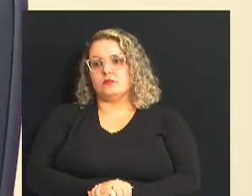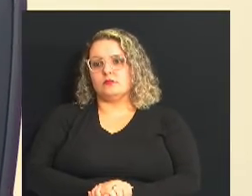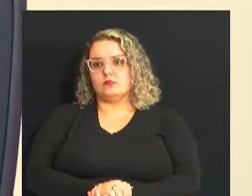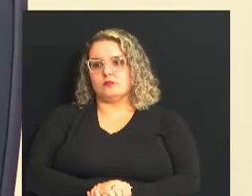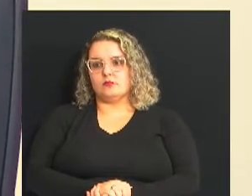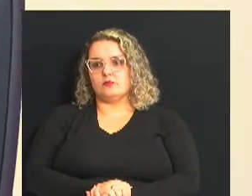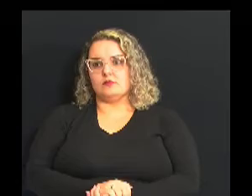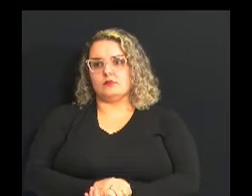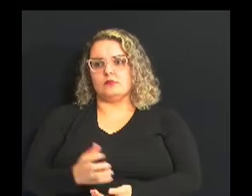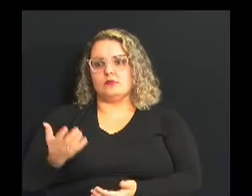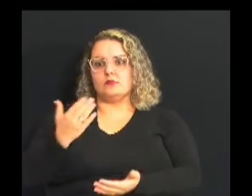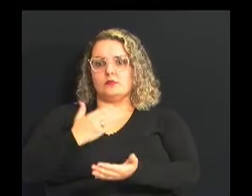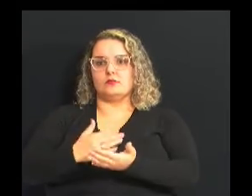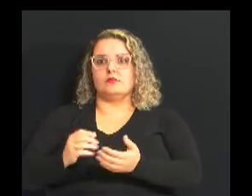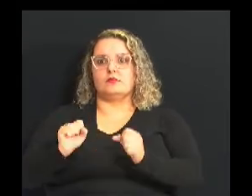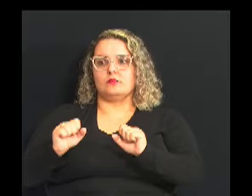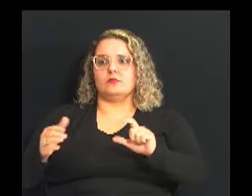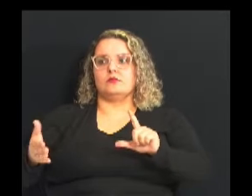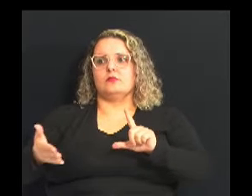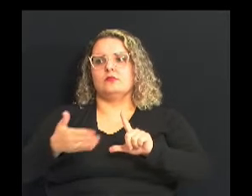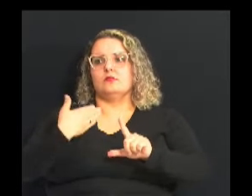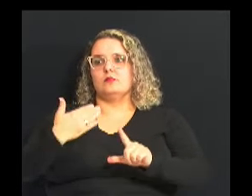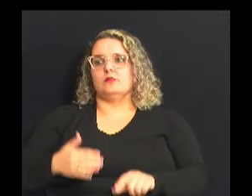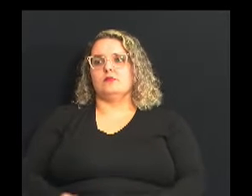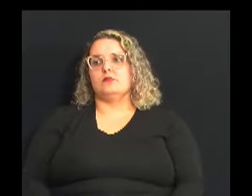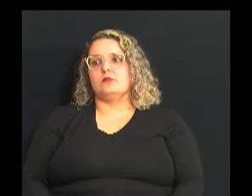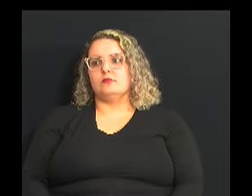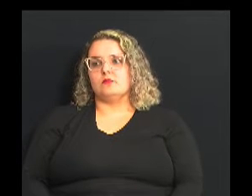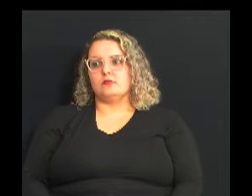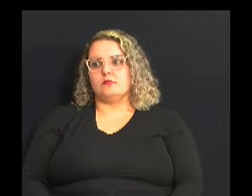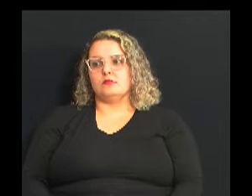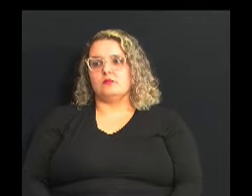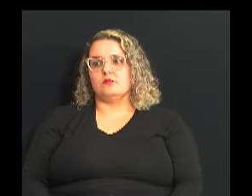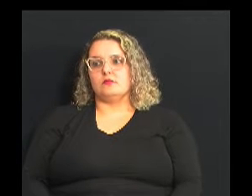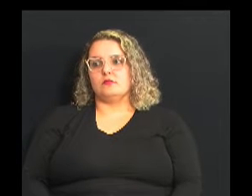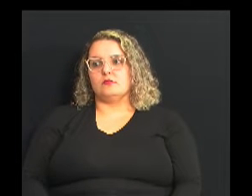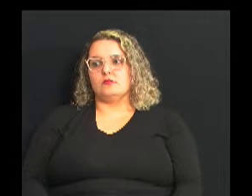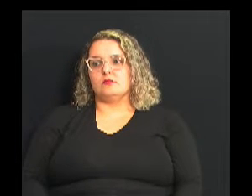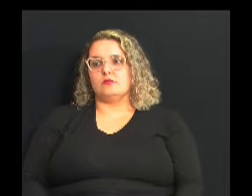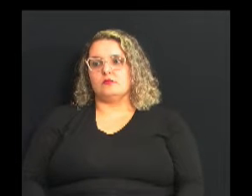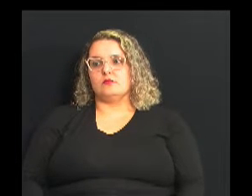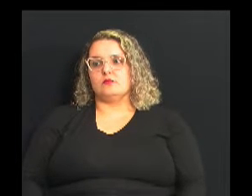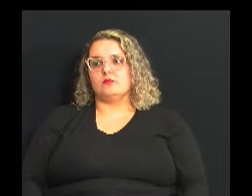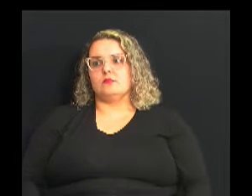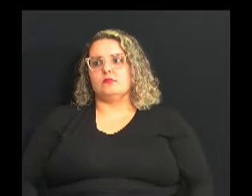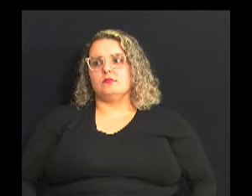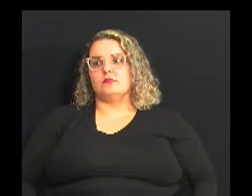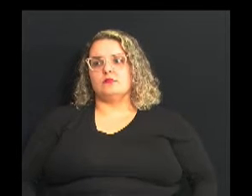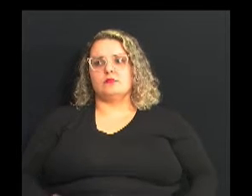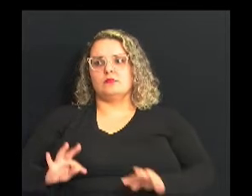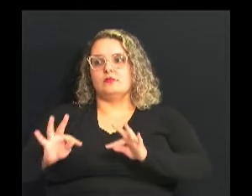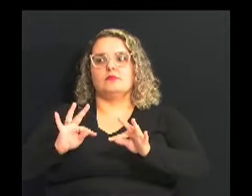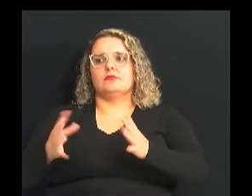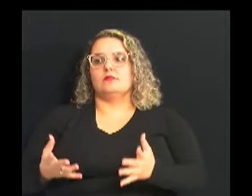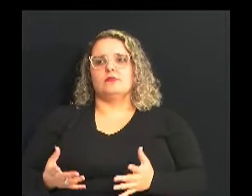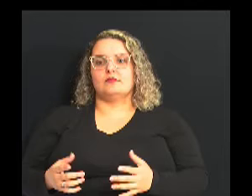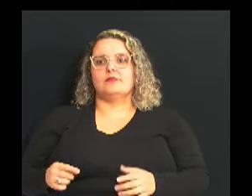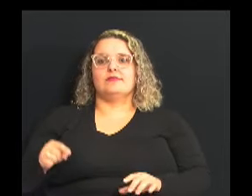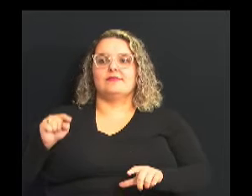Começar? Você quer passar? Será que alcança o Rony, que é nosso especialista em tecnologia maior da mesa, se não